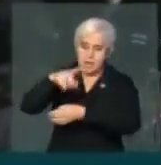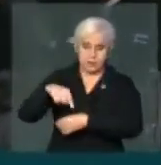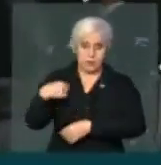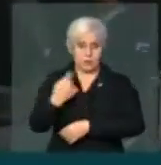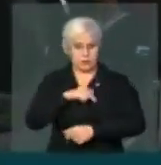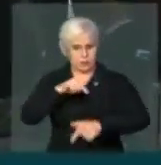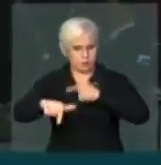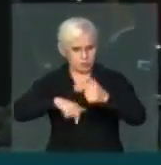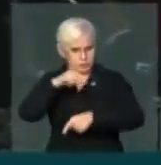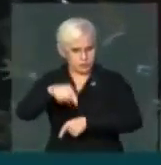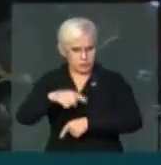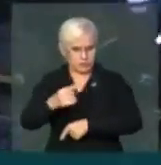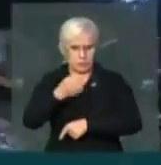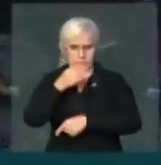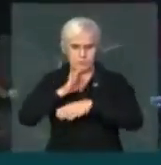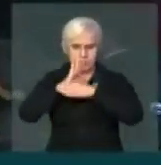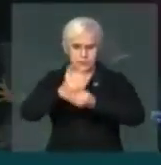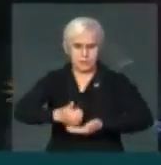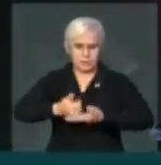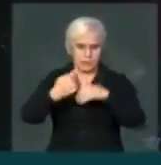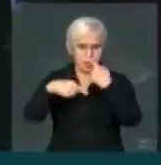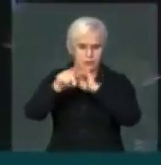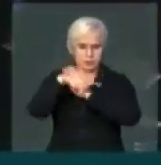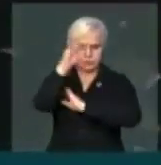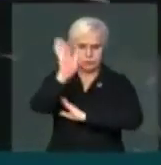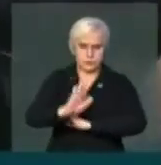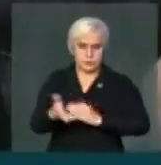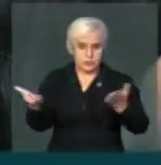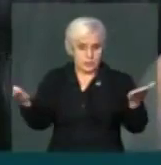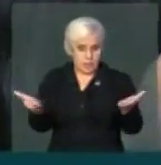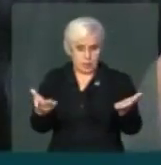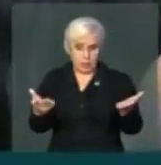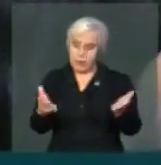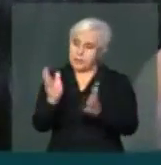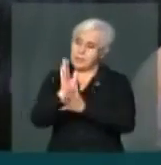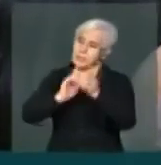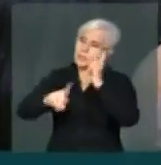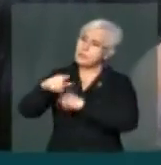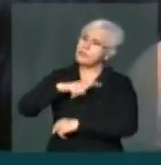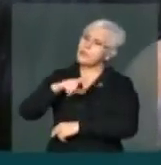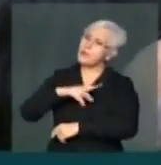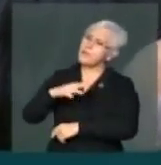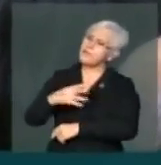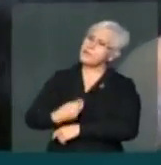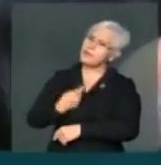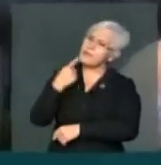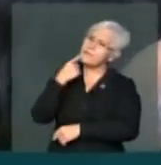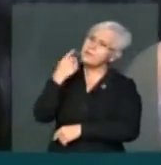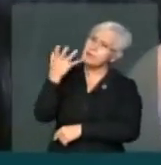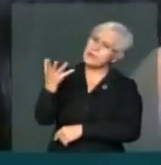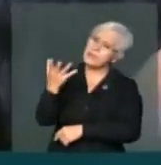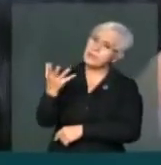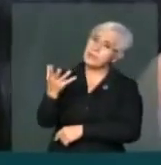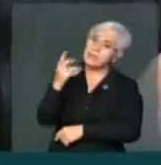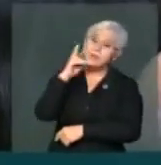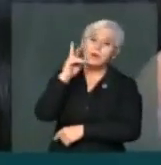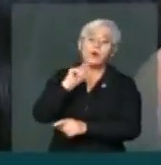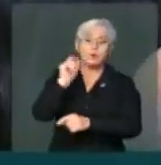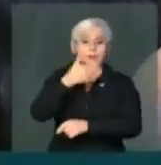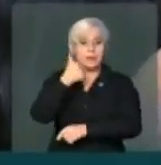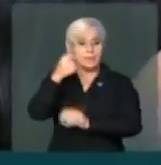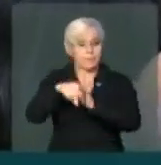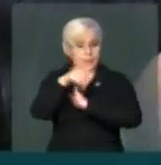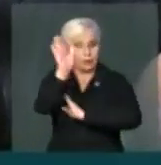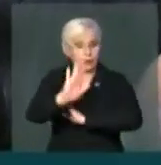estávamos trabalhando pelo bem do Brasil. Aqui agora, esse povo está aqui da mesma forma, por entender que o que é melhor para o